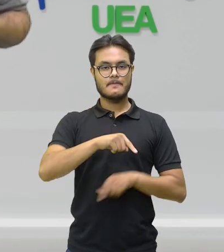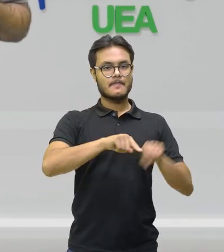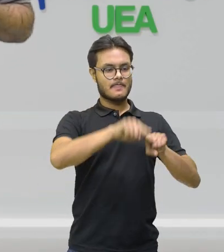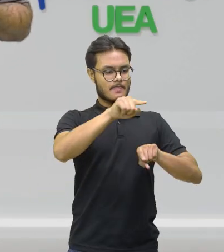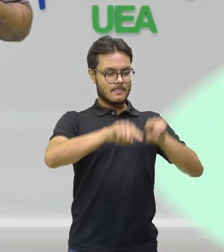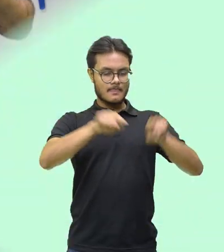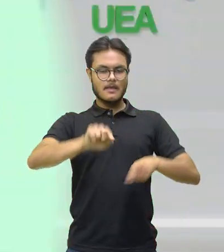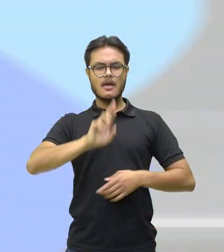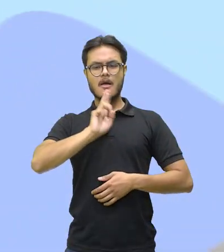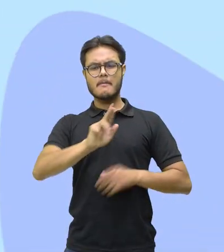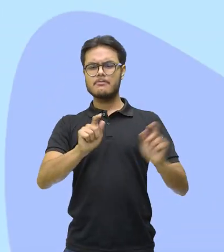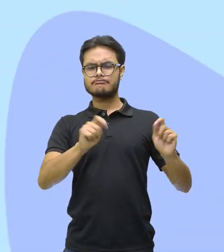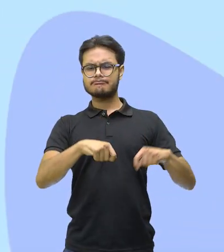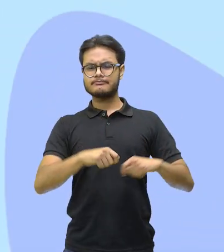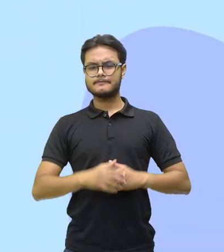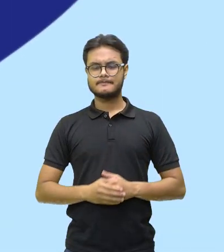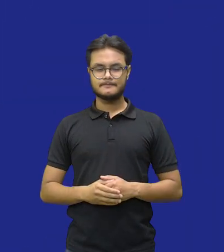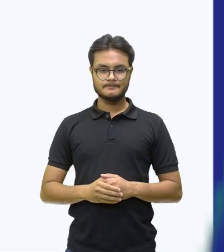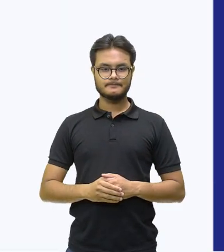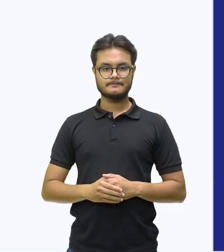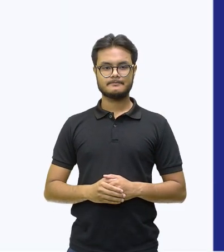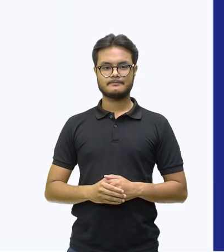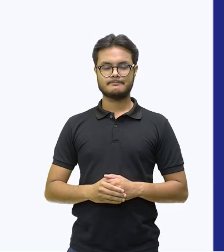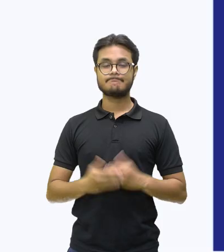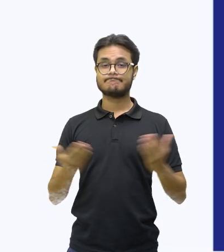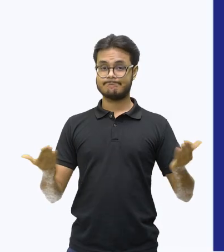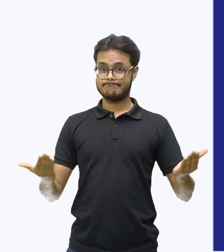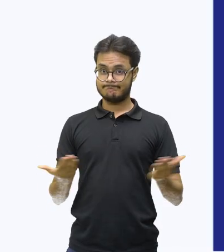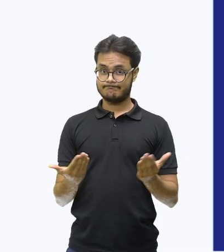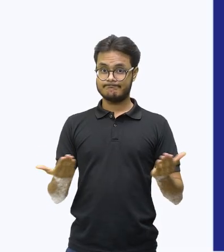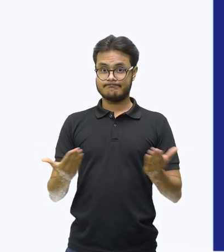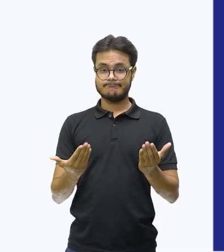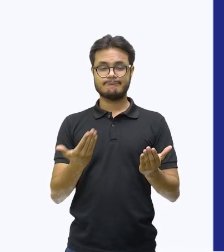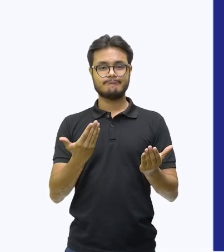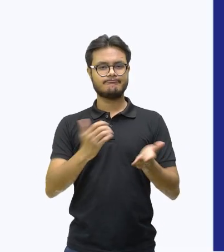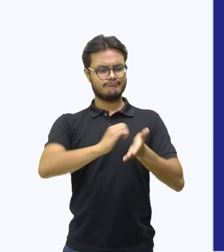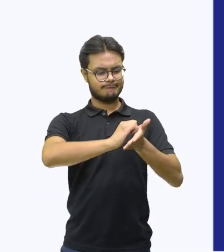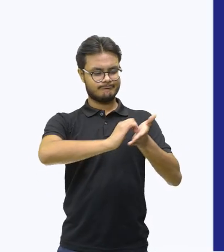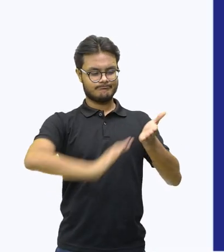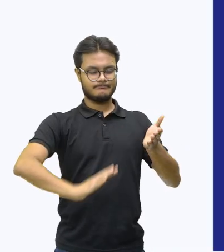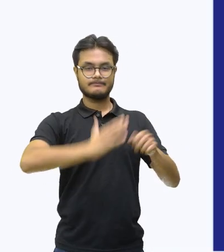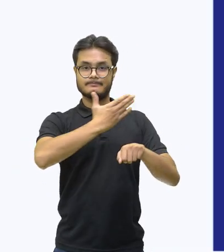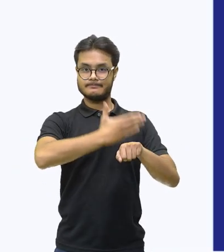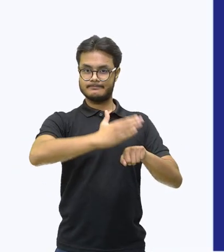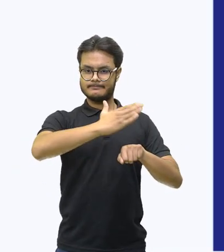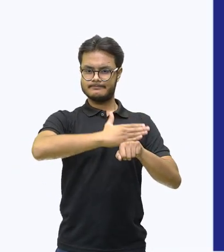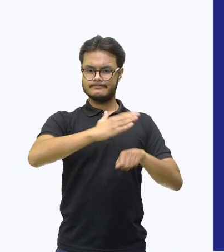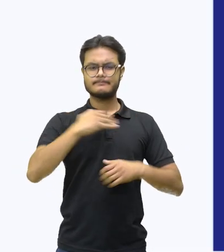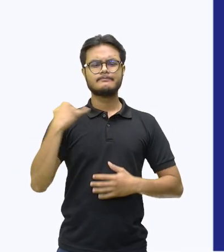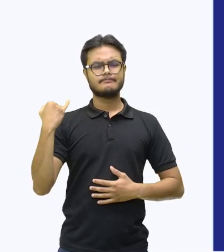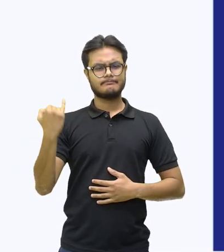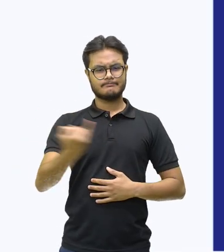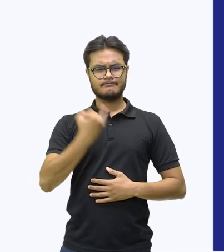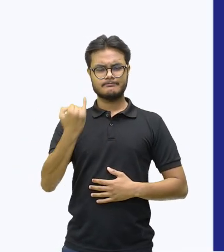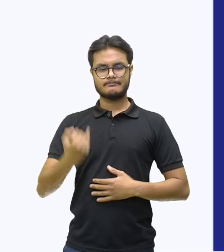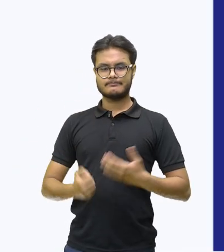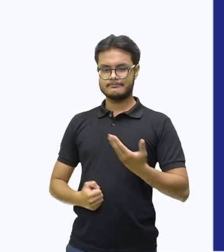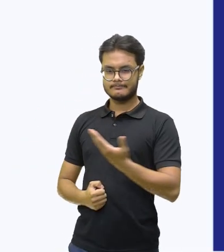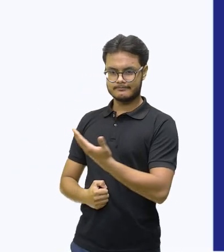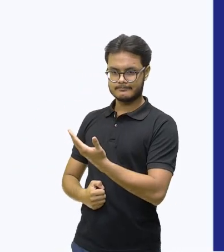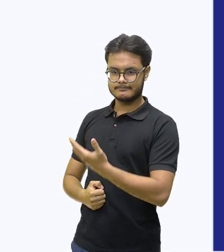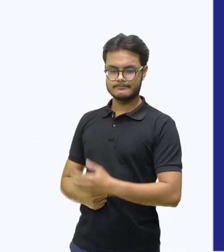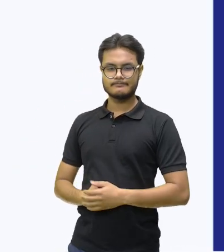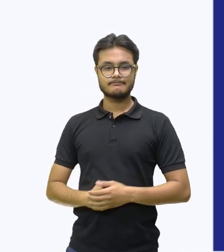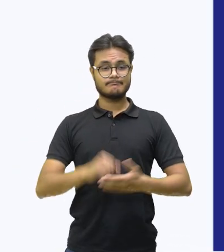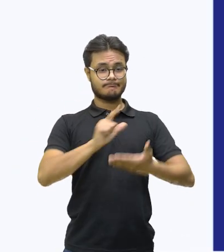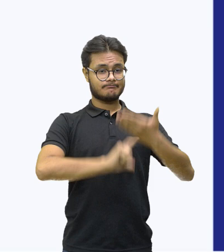consiga resolver qualquer questão. Bem, após vermos a teoria toda de ondas sonoras, o que nos resta? Resolver exercício. Olha uma questão da